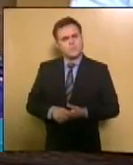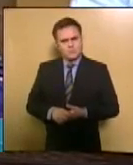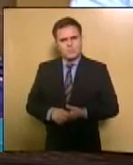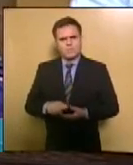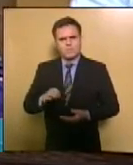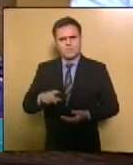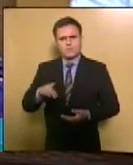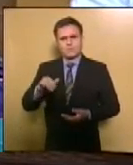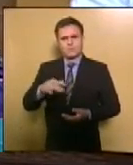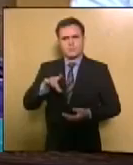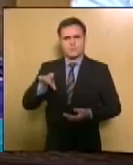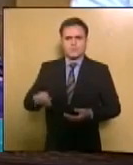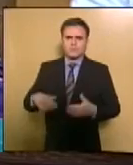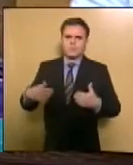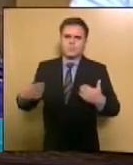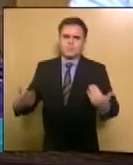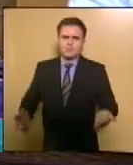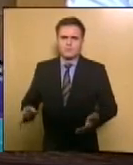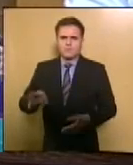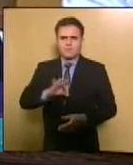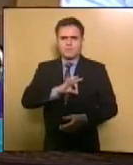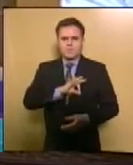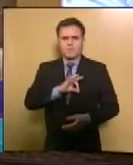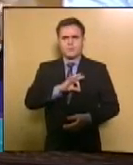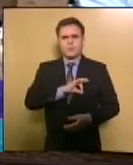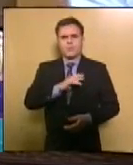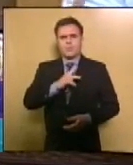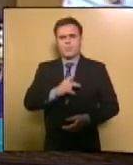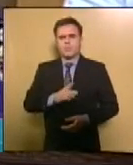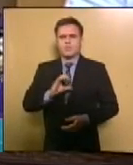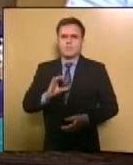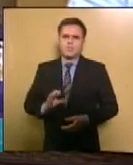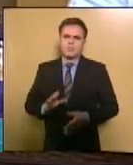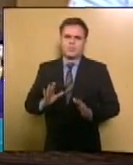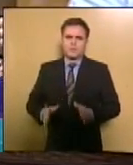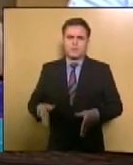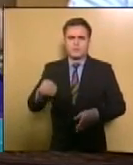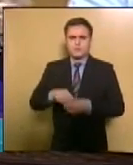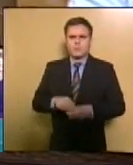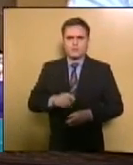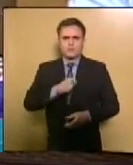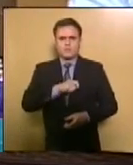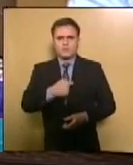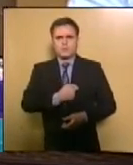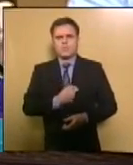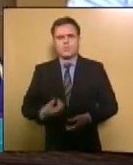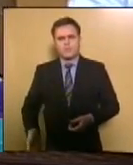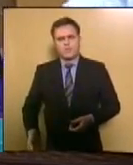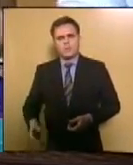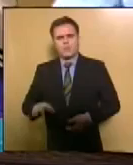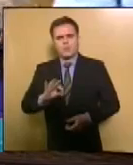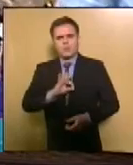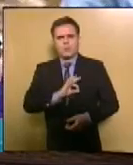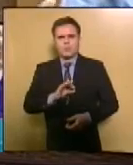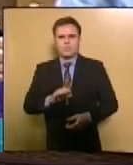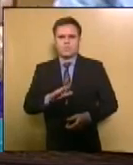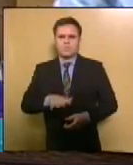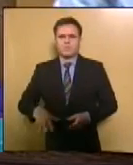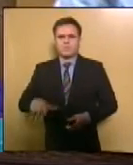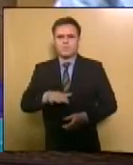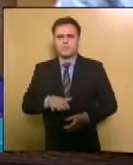conflito na comunidade então a polícia civil fazendo mediação de conflito dentro das delegacias o o nosso projeto piloto foi dentro de uma área